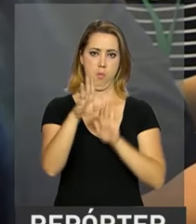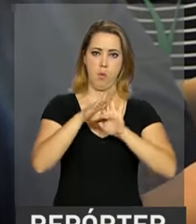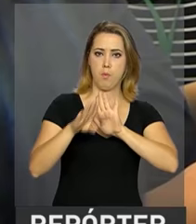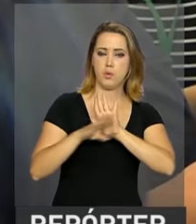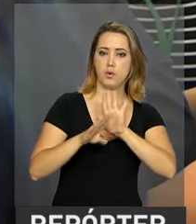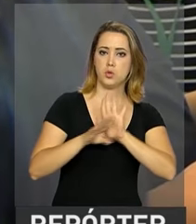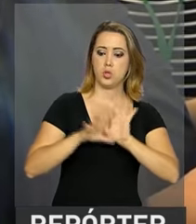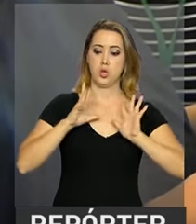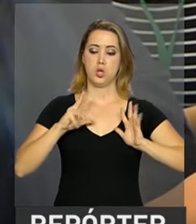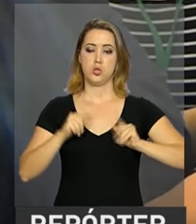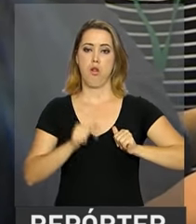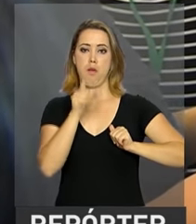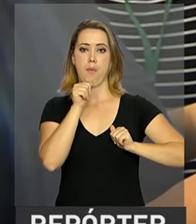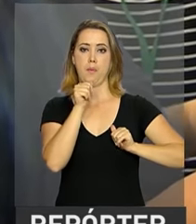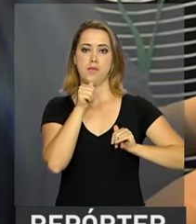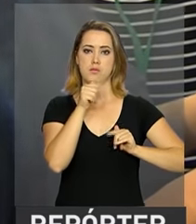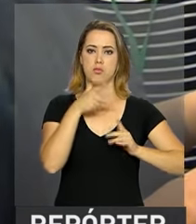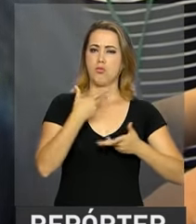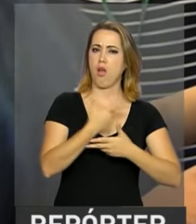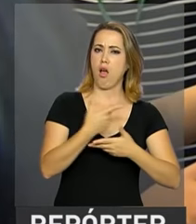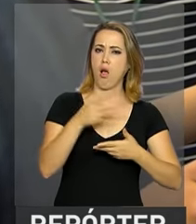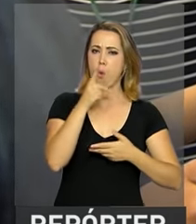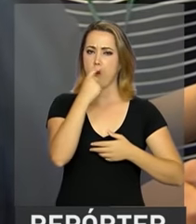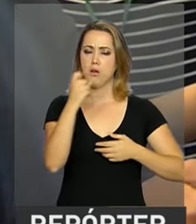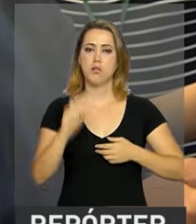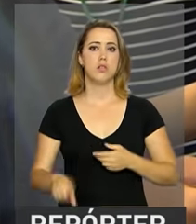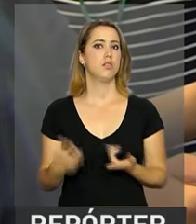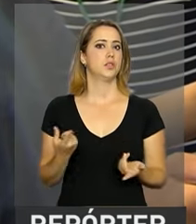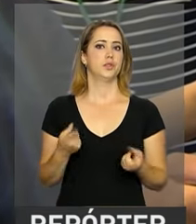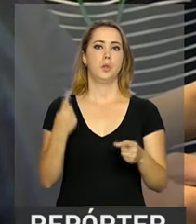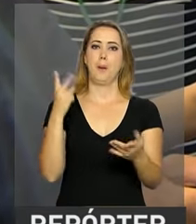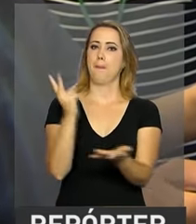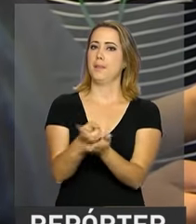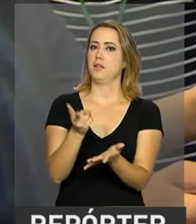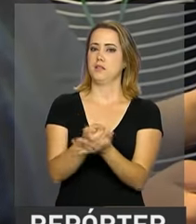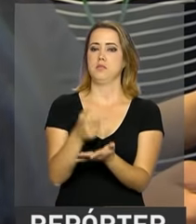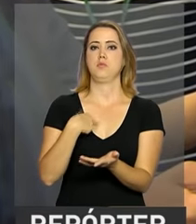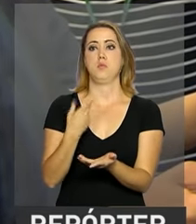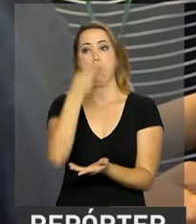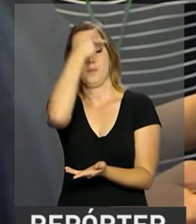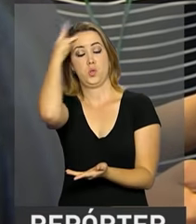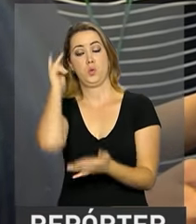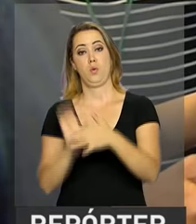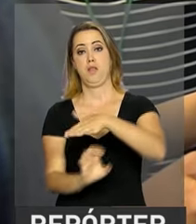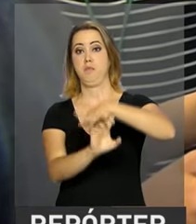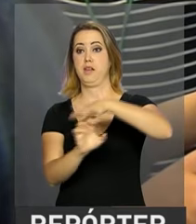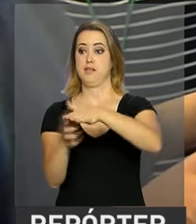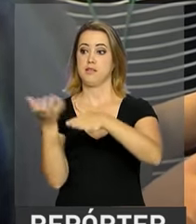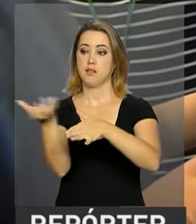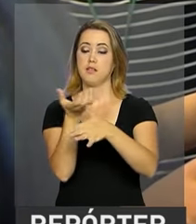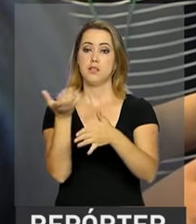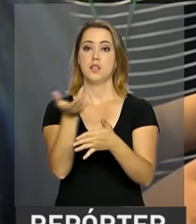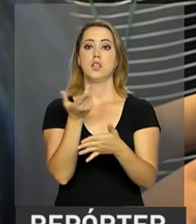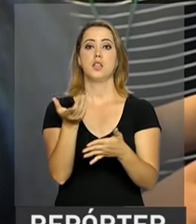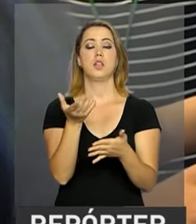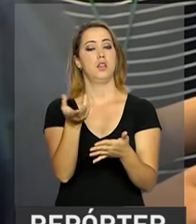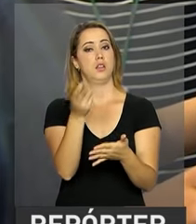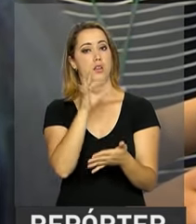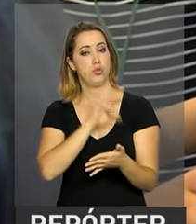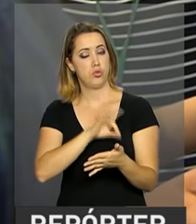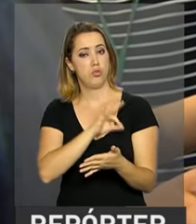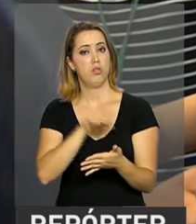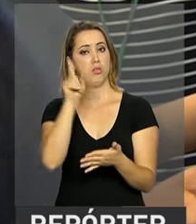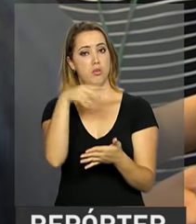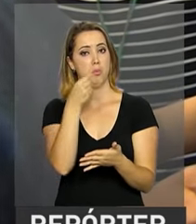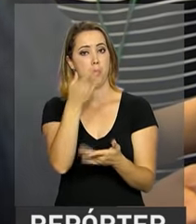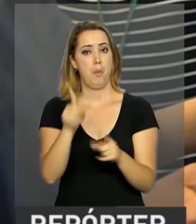saneamento projeto de saneamento ele traz retornos pra sociedade embora ele seja rentável pro investidor privado O Retorno que ele traz pra Sociedade